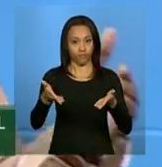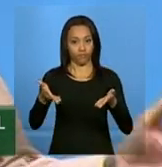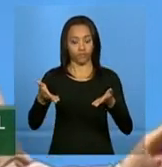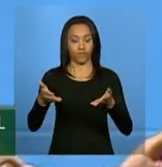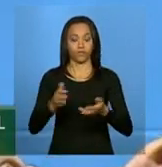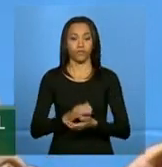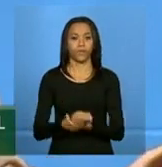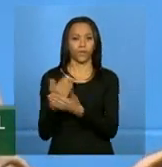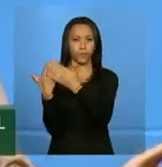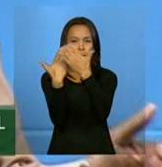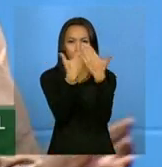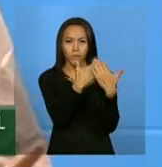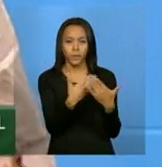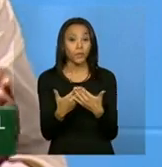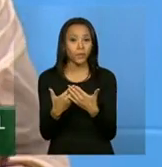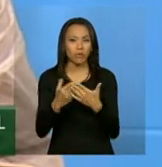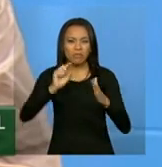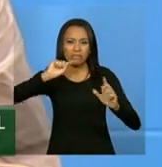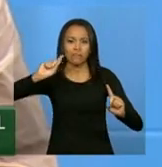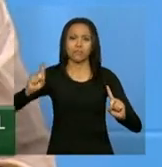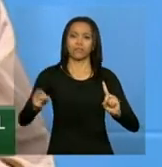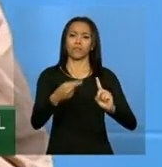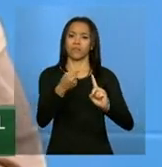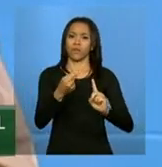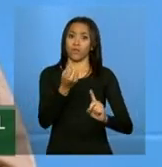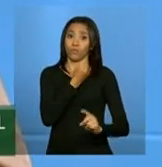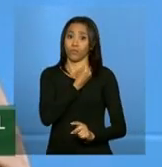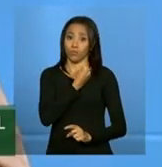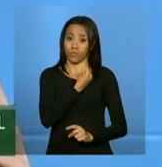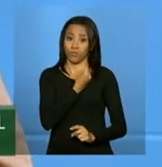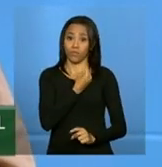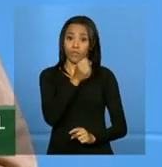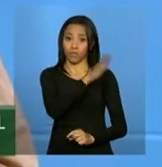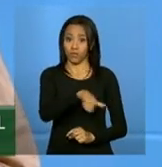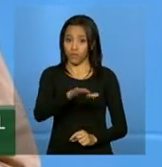que são os desafios, eu acho que o número de crianças já